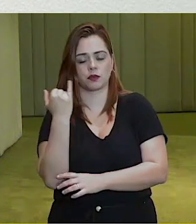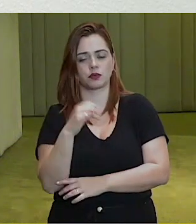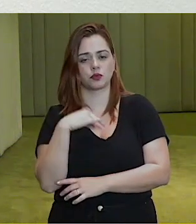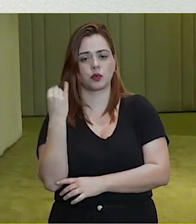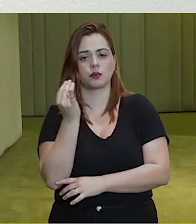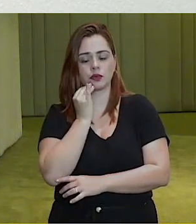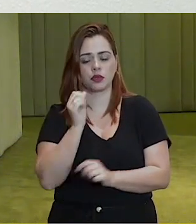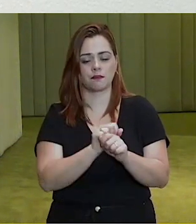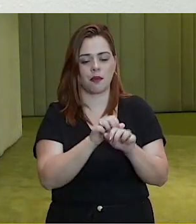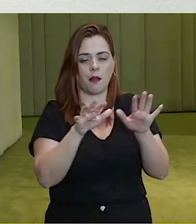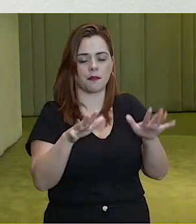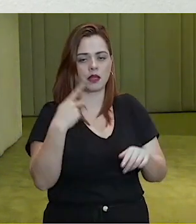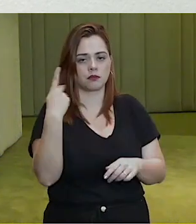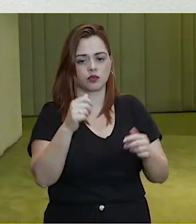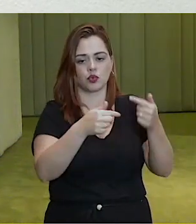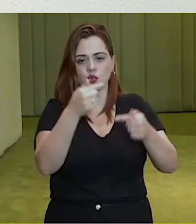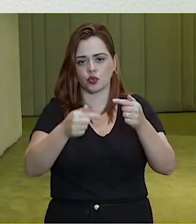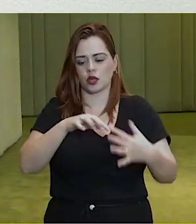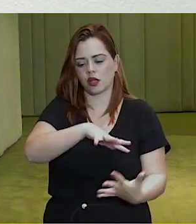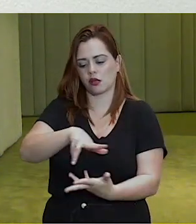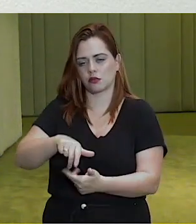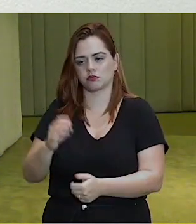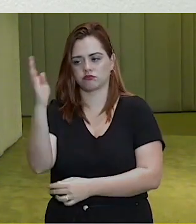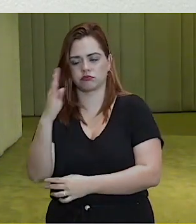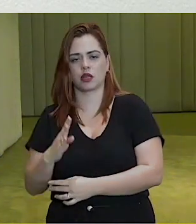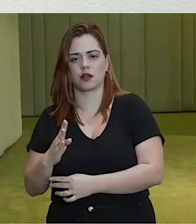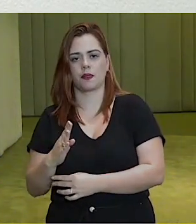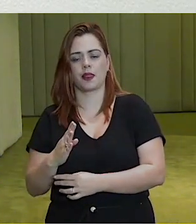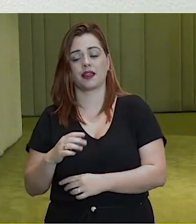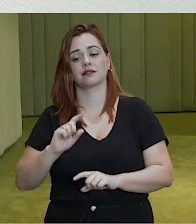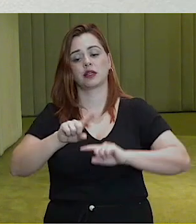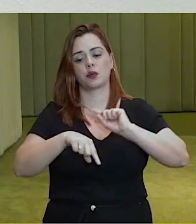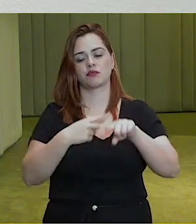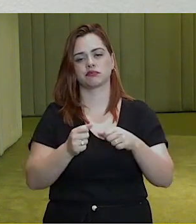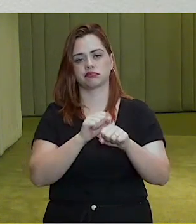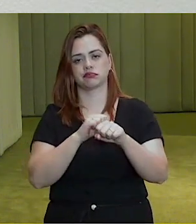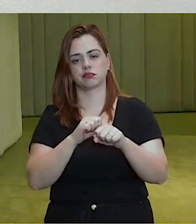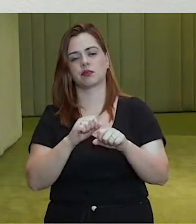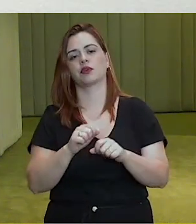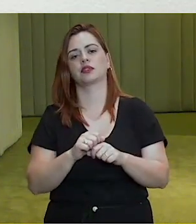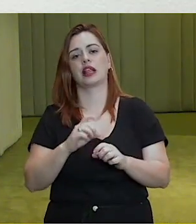oportunidades abertas pela política externa brasileira no período pós-redemocratização.